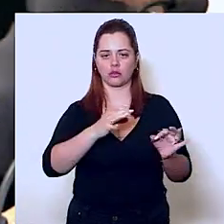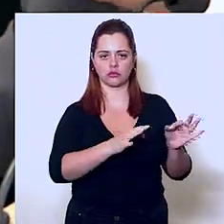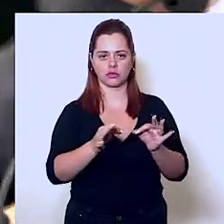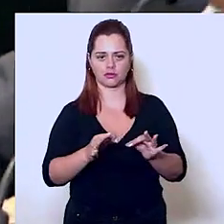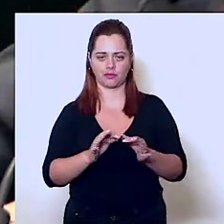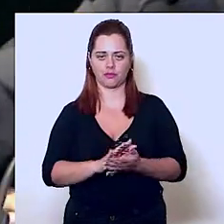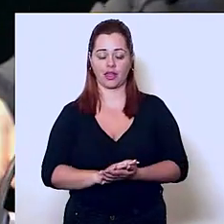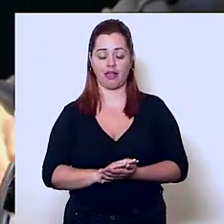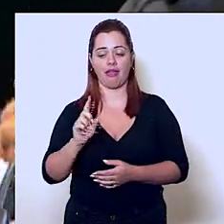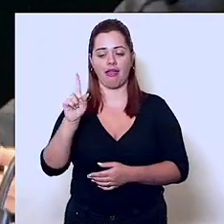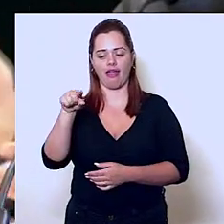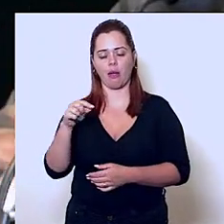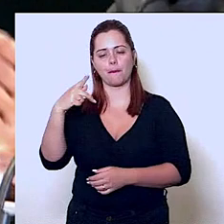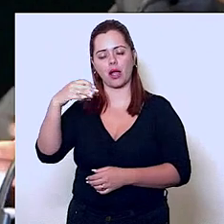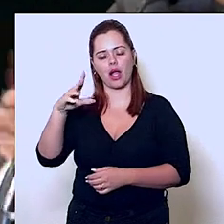lembro.